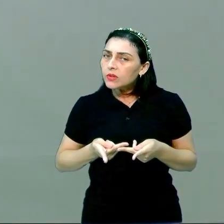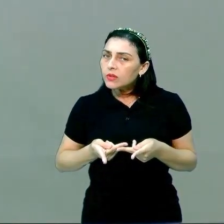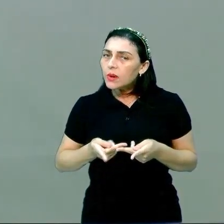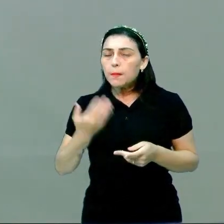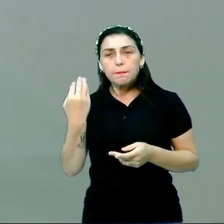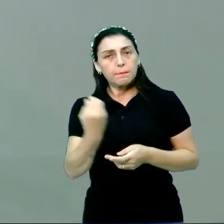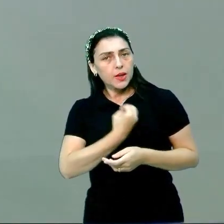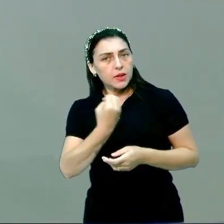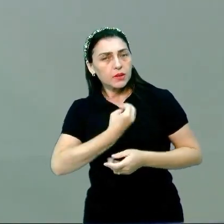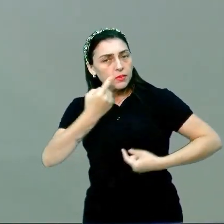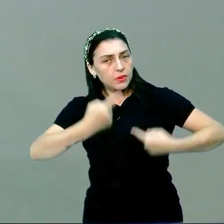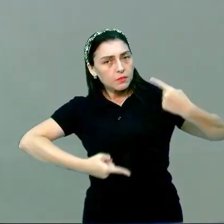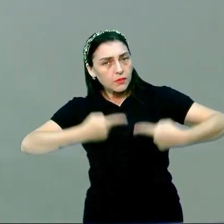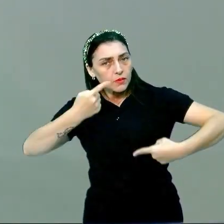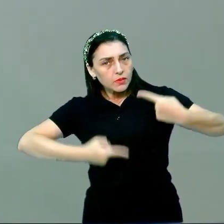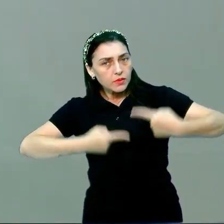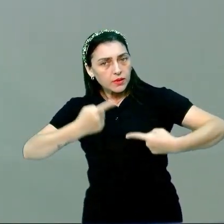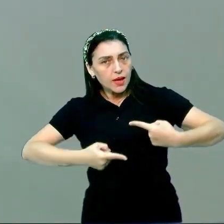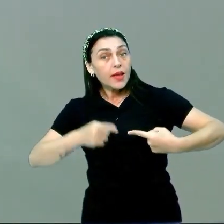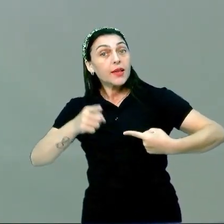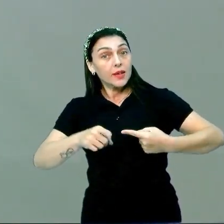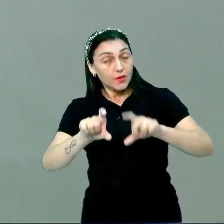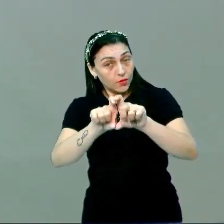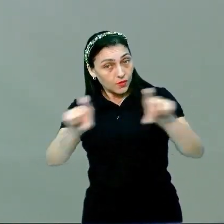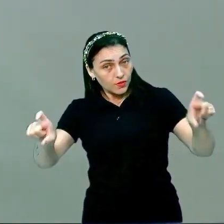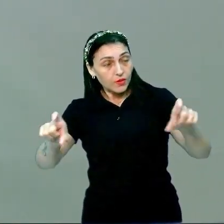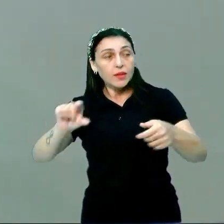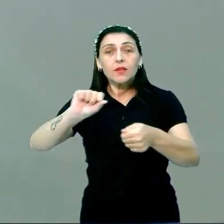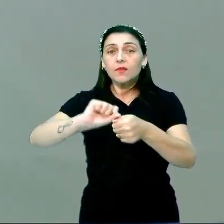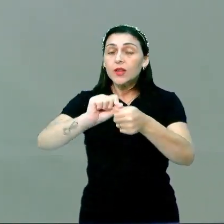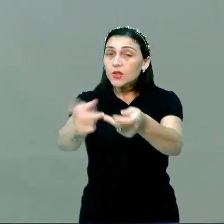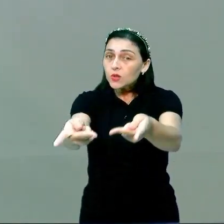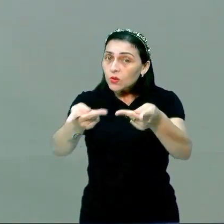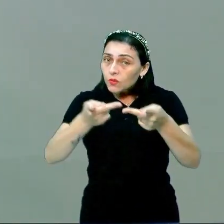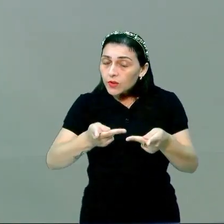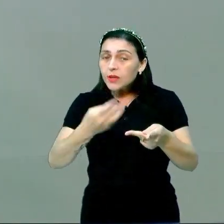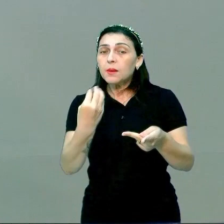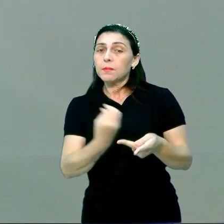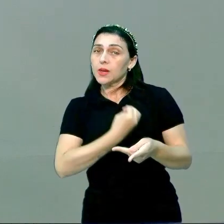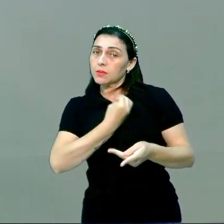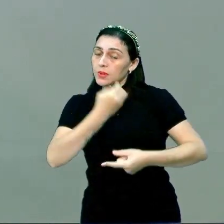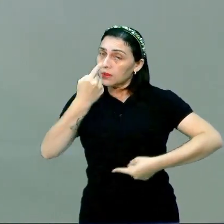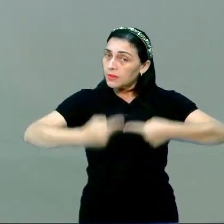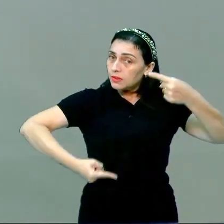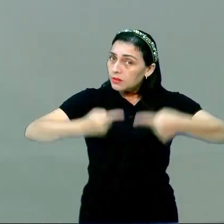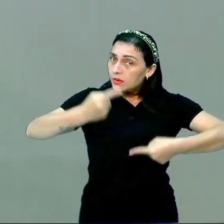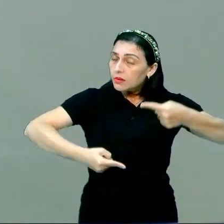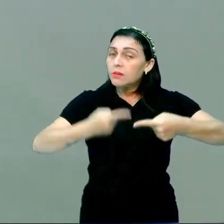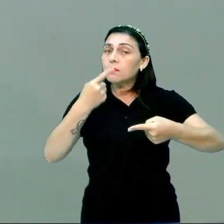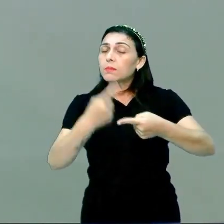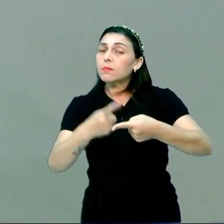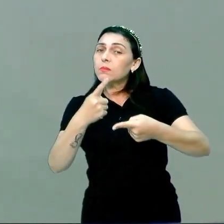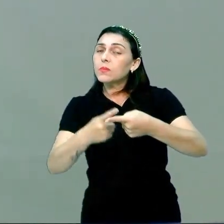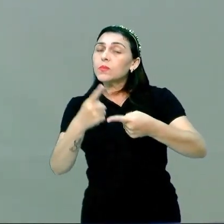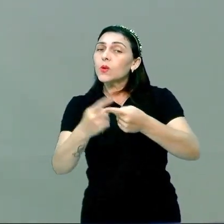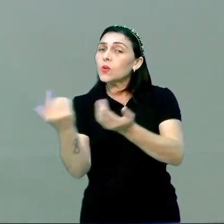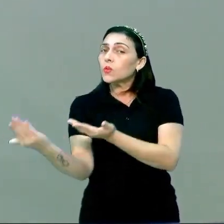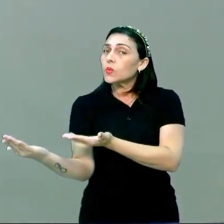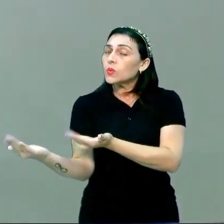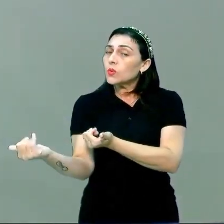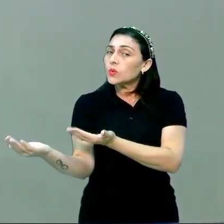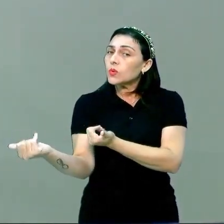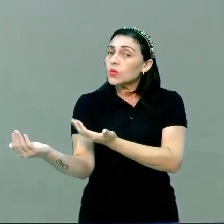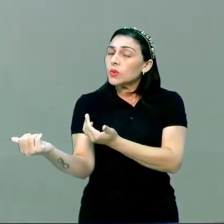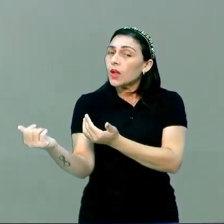tá? Participe da política. Então é isso que o enunciador ele faz, ele te convida para participar da política, porque muito do jovem aí,